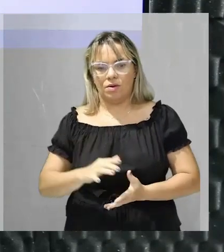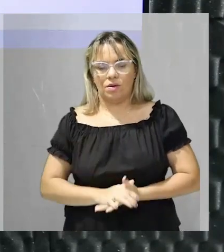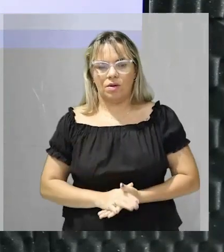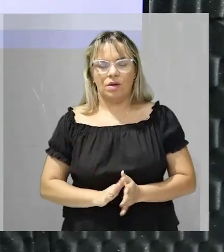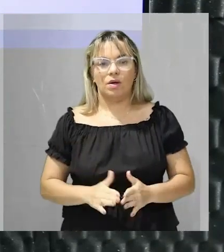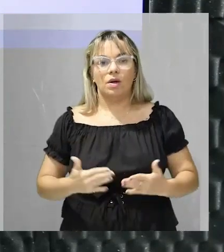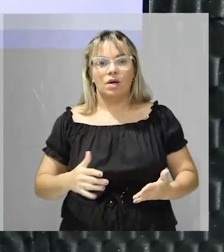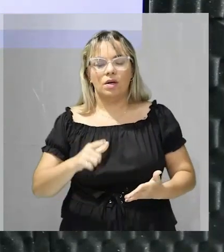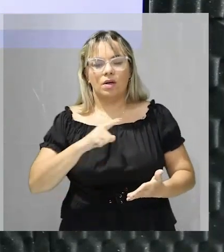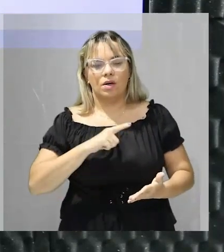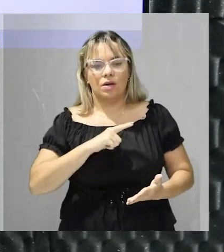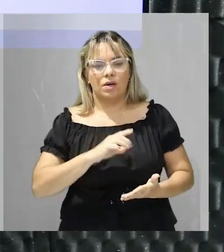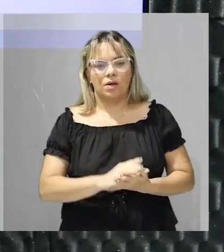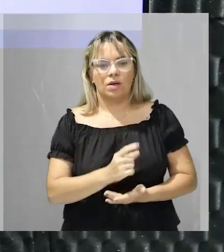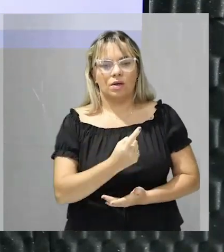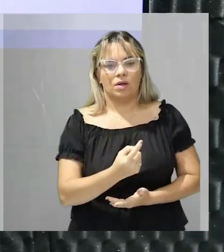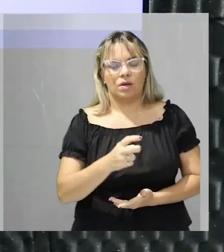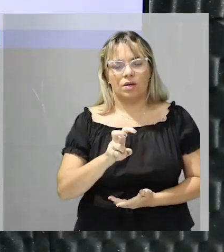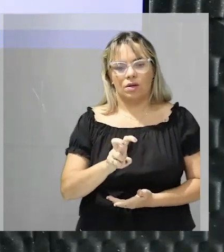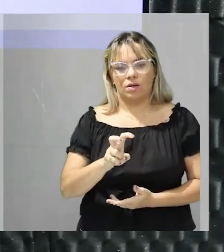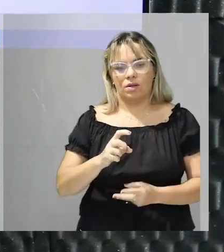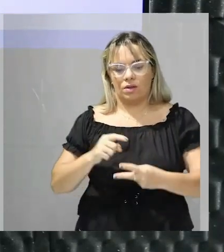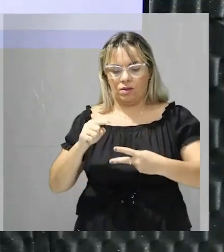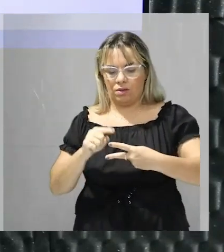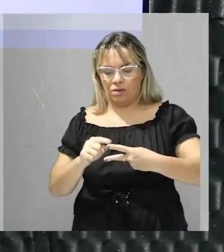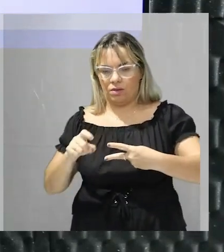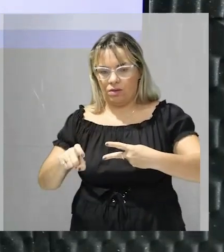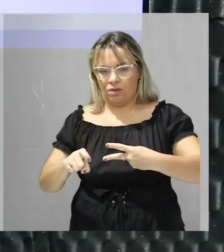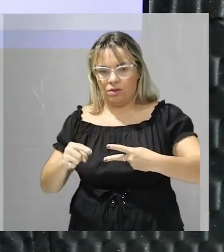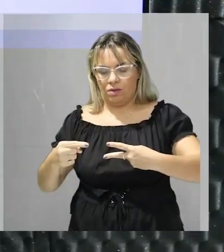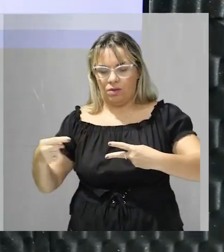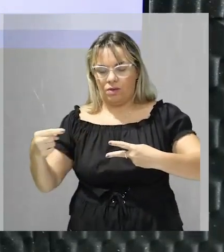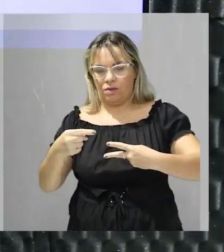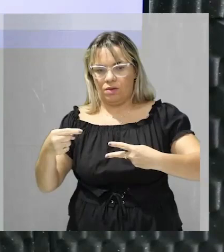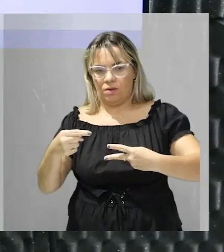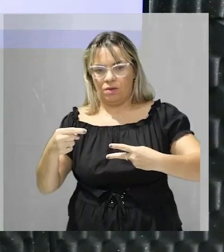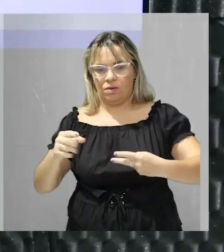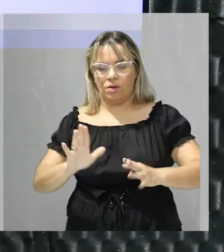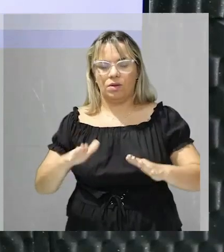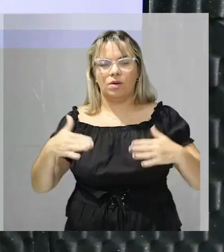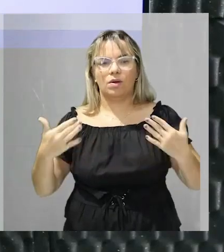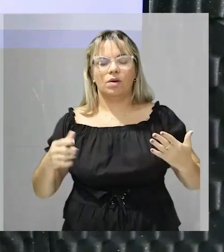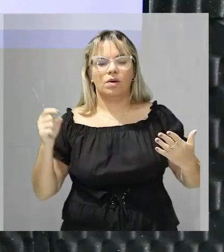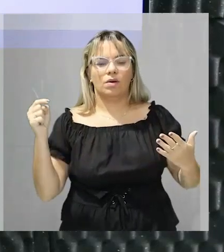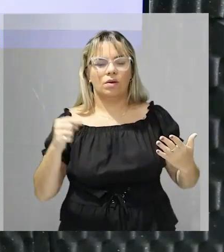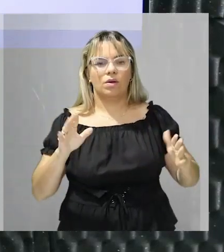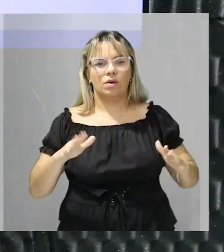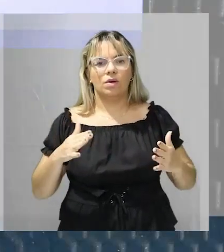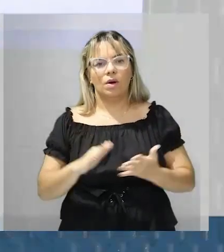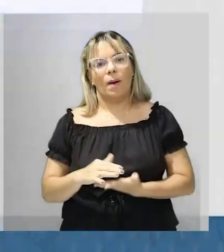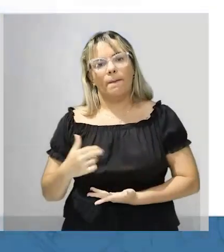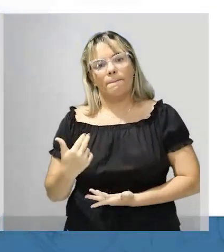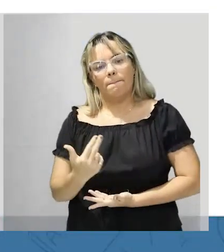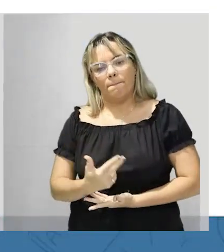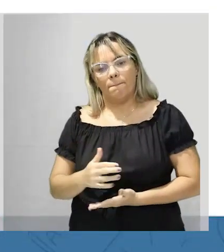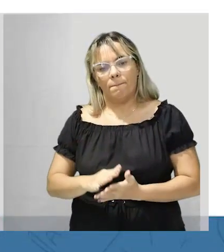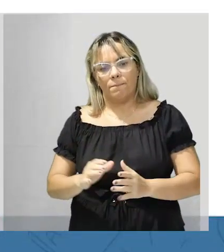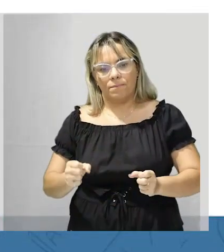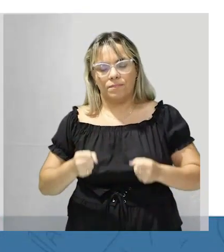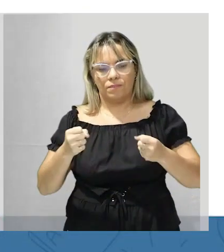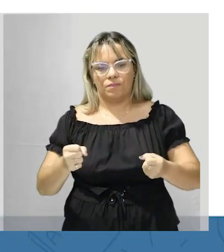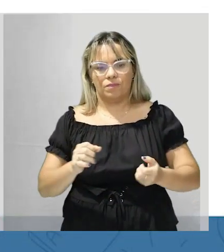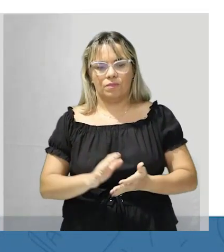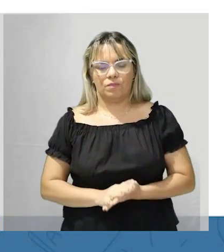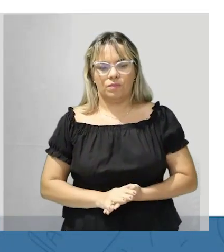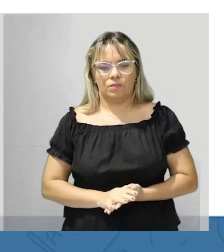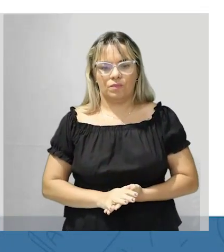15 tem que ser menor que essa média horas se 15 é menor do que essa média nós podemos reescrever como